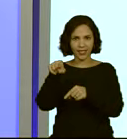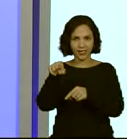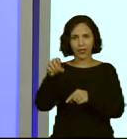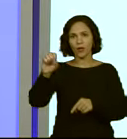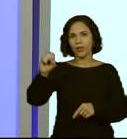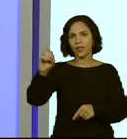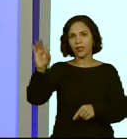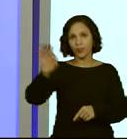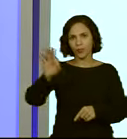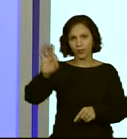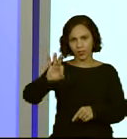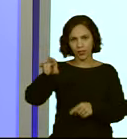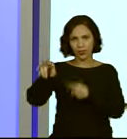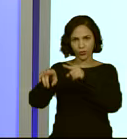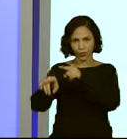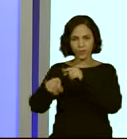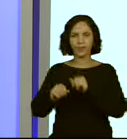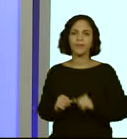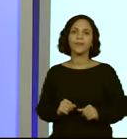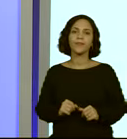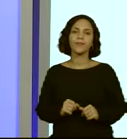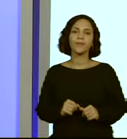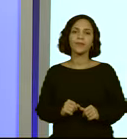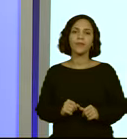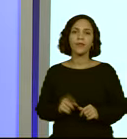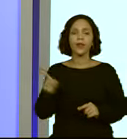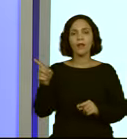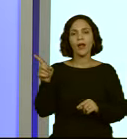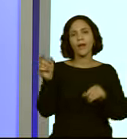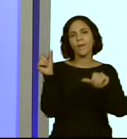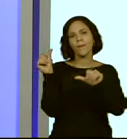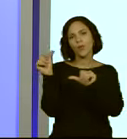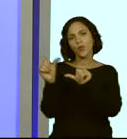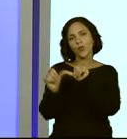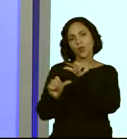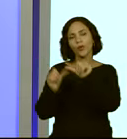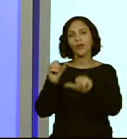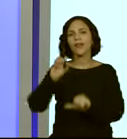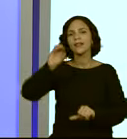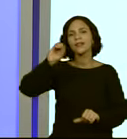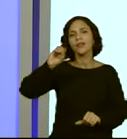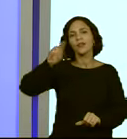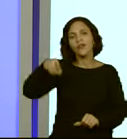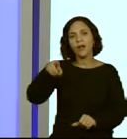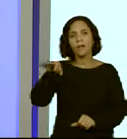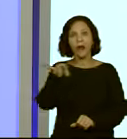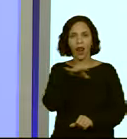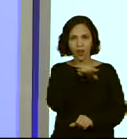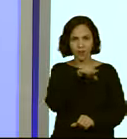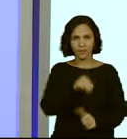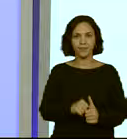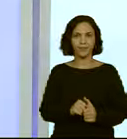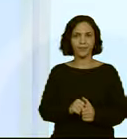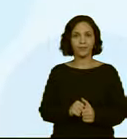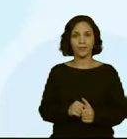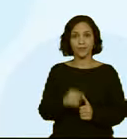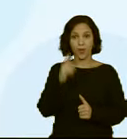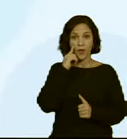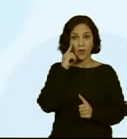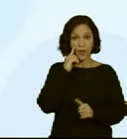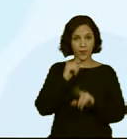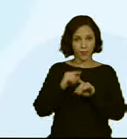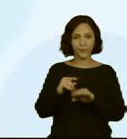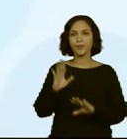é o percentual e vai transformar em decimal então agora a gente tem